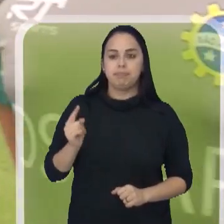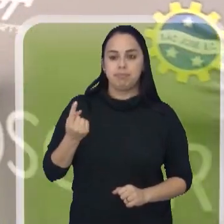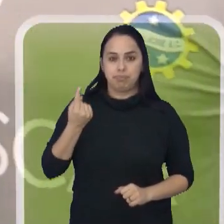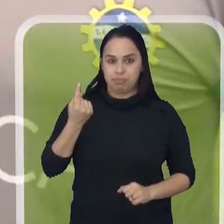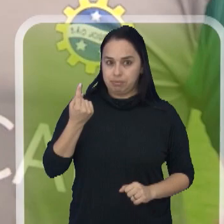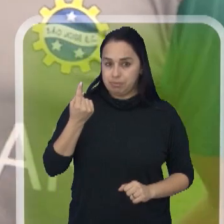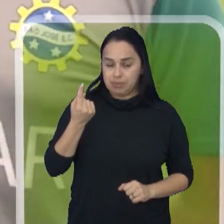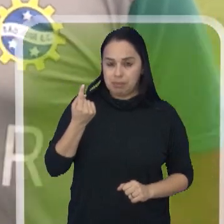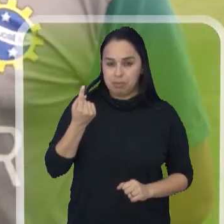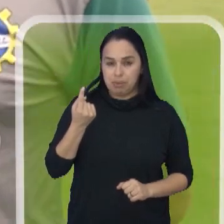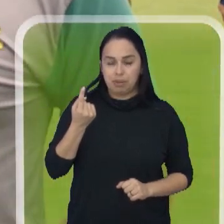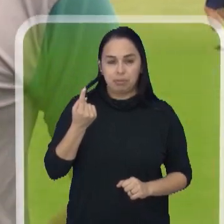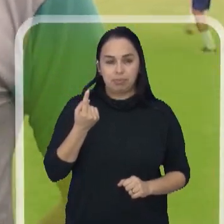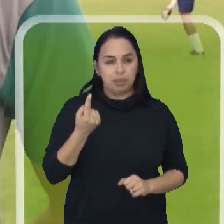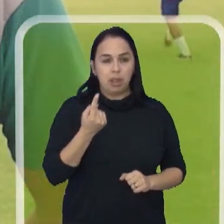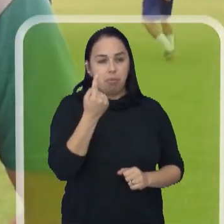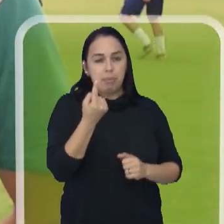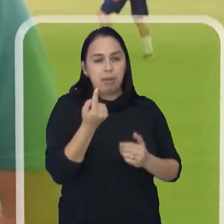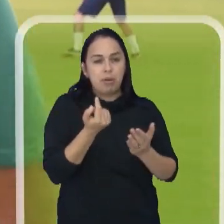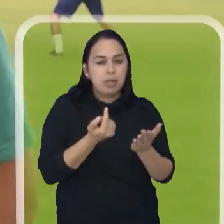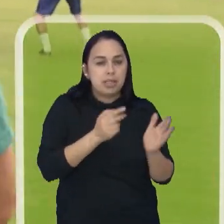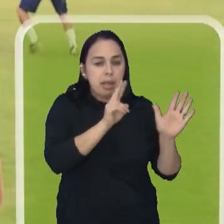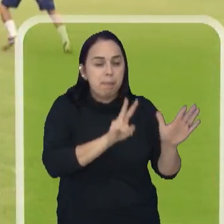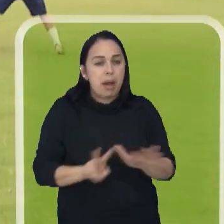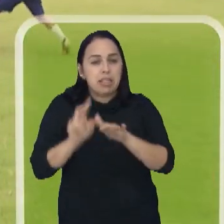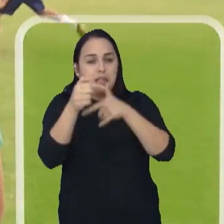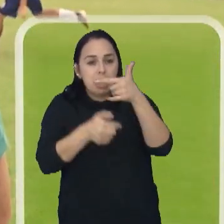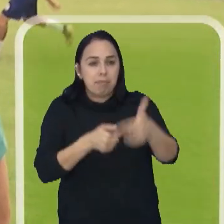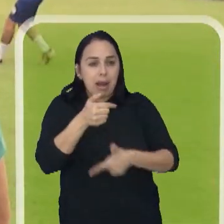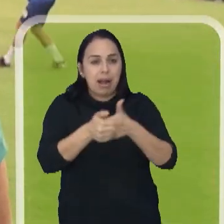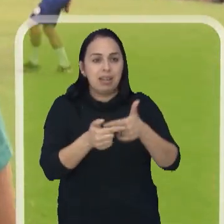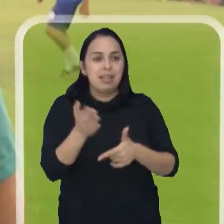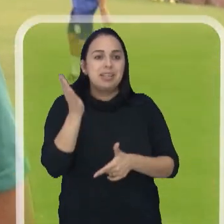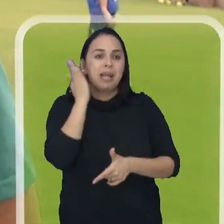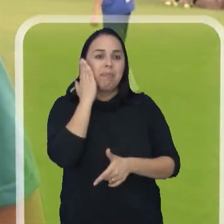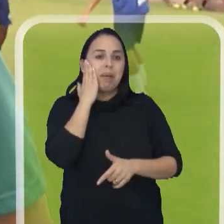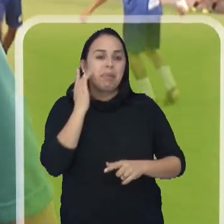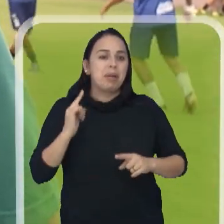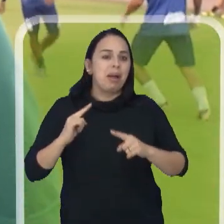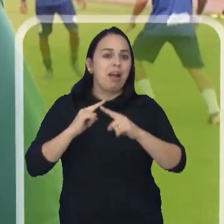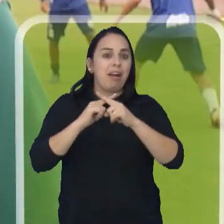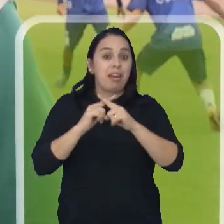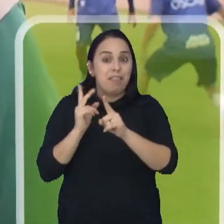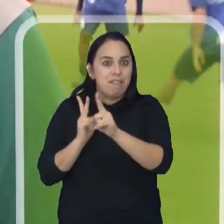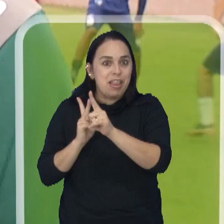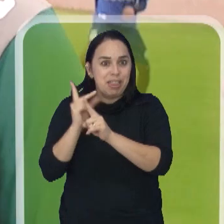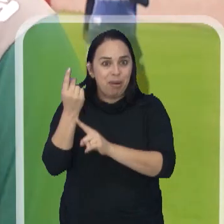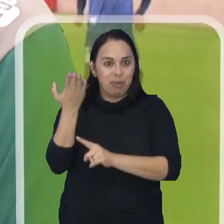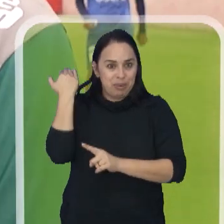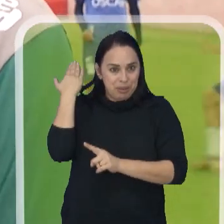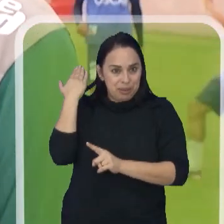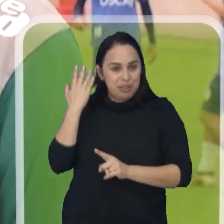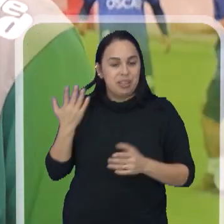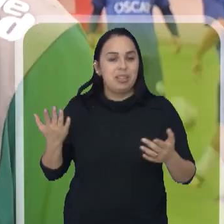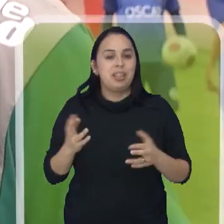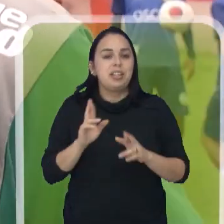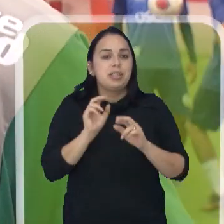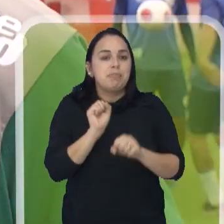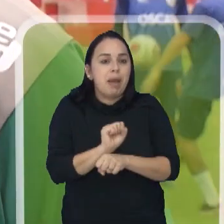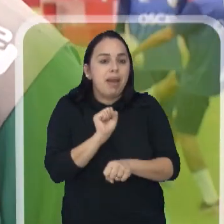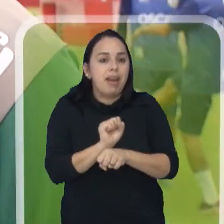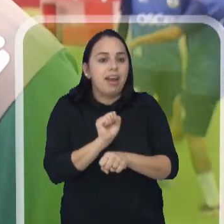sido essa semana de trabalho, né? Depois de toda a emoção da última rodada aí, né, da vitória, e depois esperar até o resultado do outro jogo